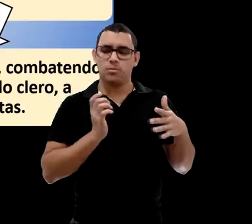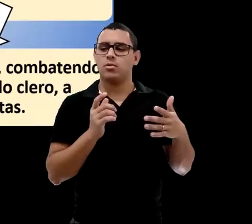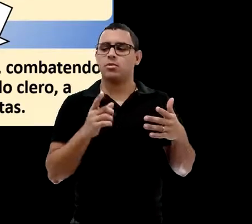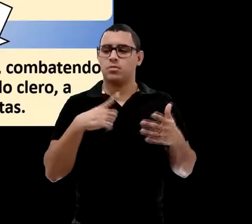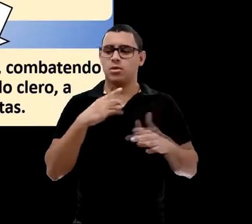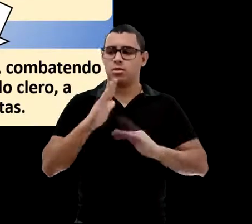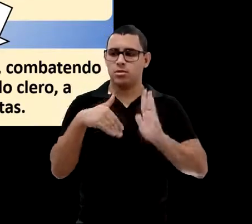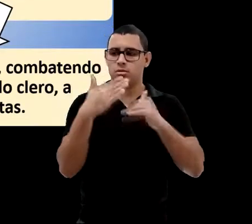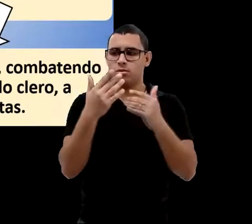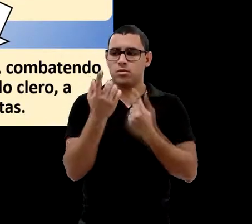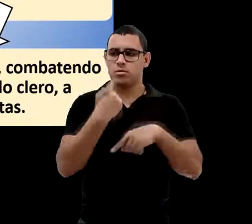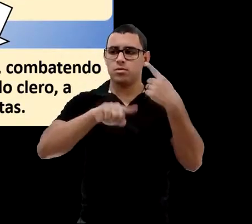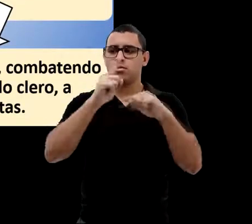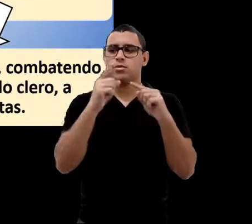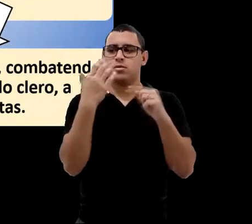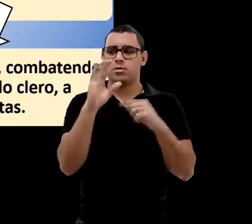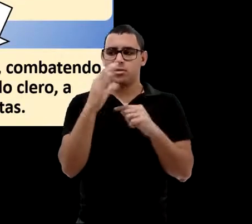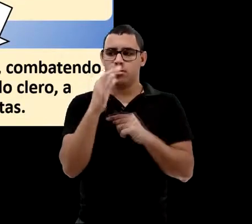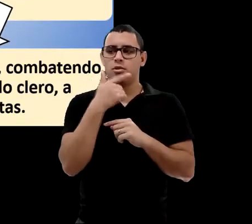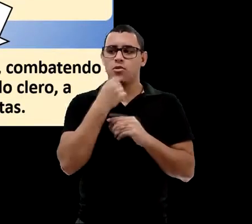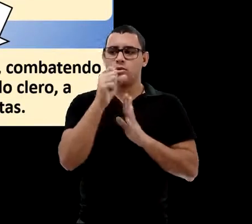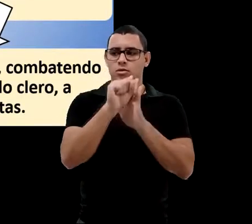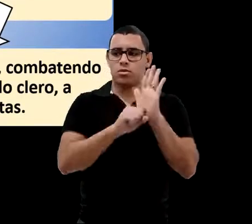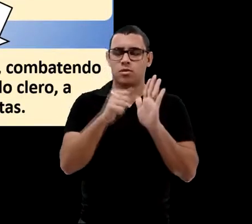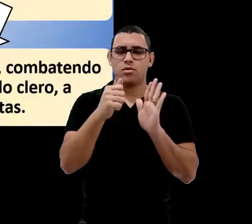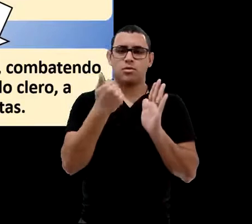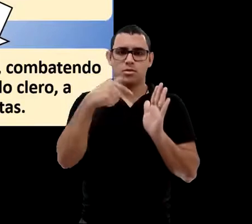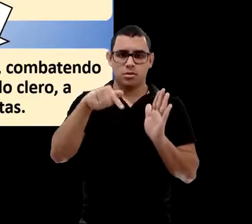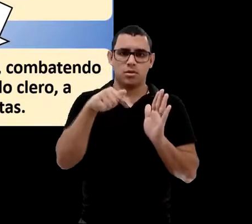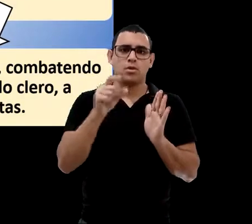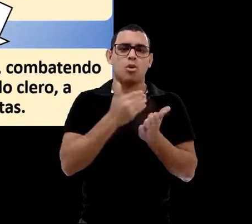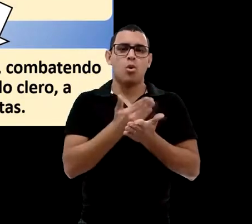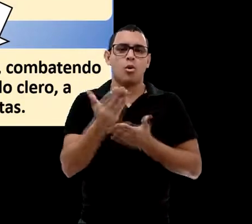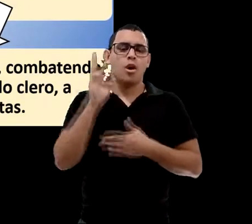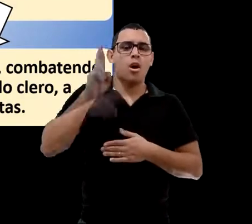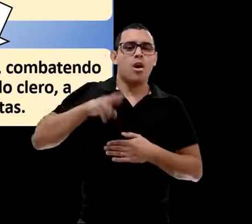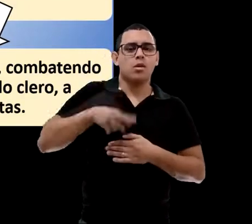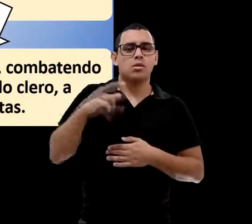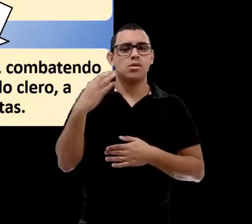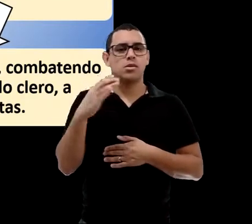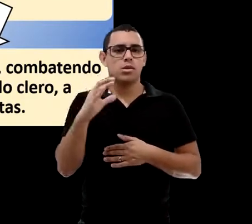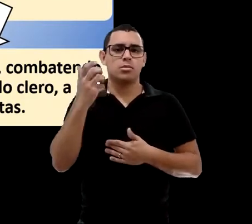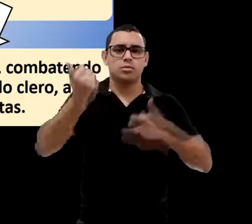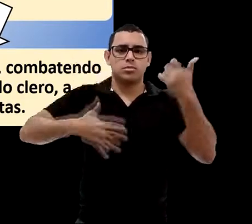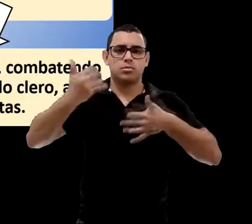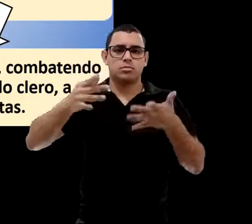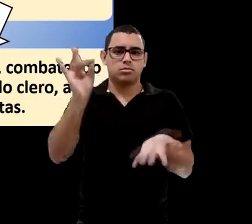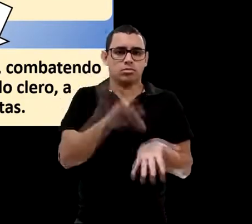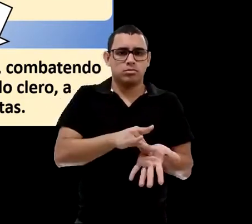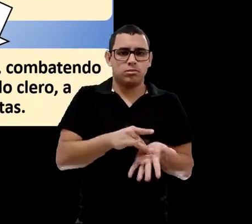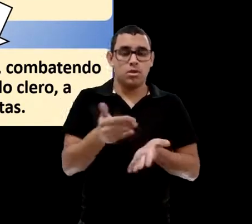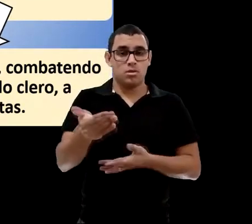a Revolução Científica do século XVII foi um movimento que mudou a visão do homem moderno ao utilizar-se da razão e da ciência para